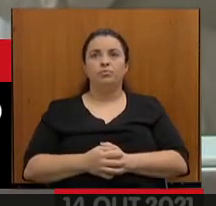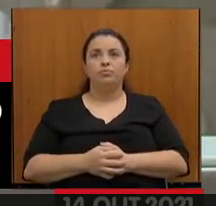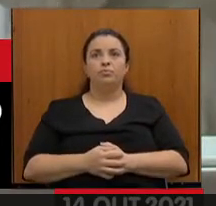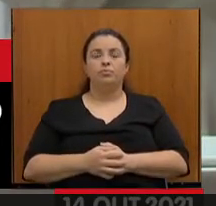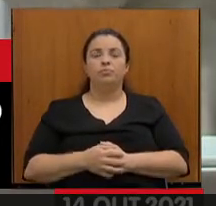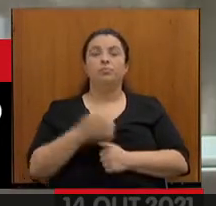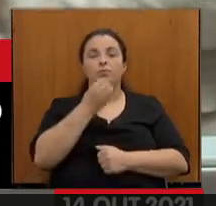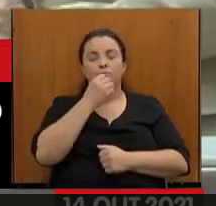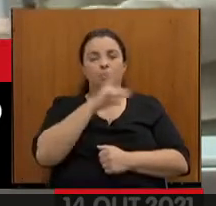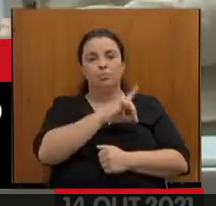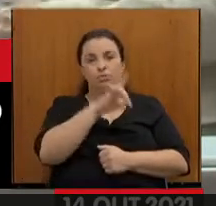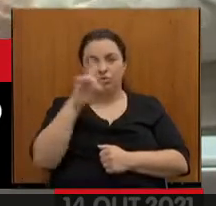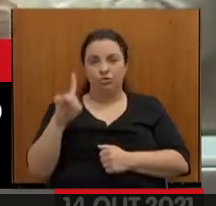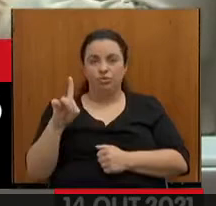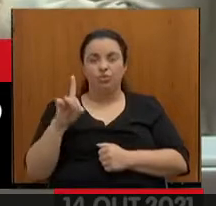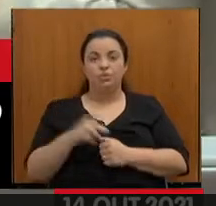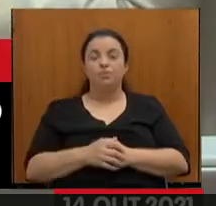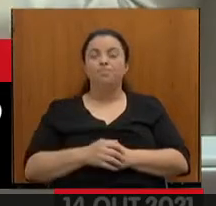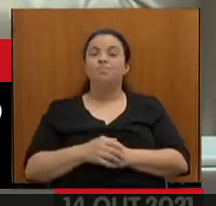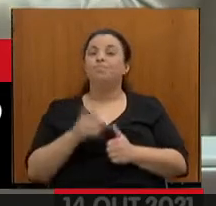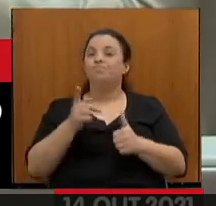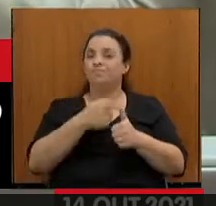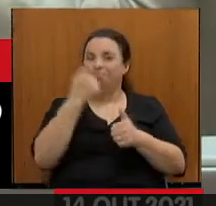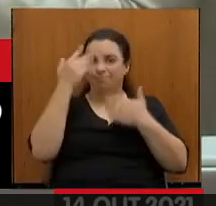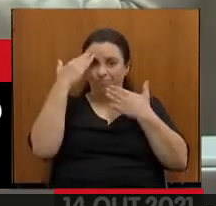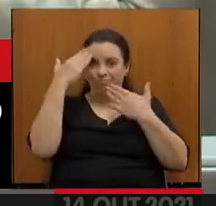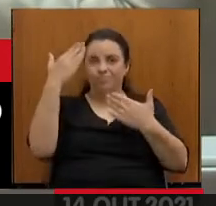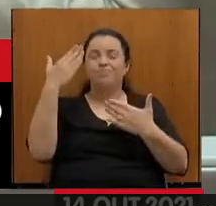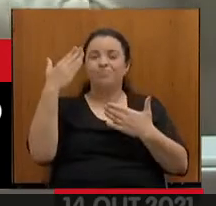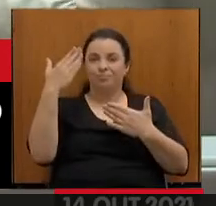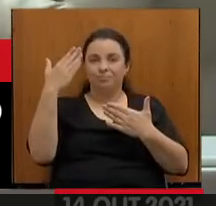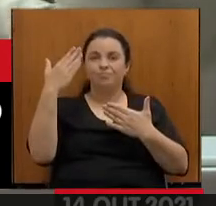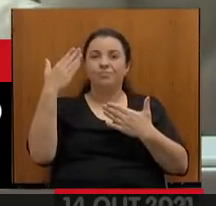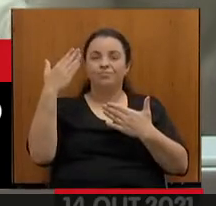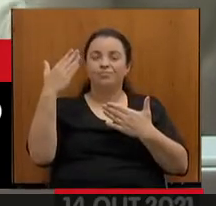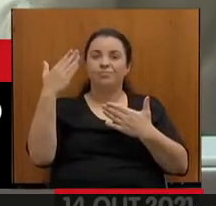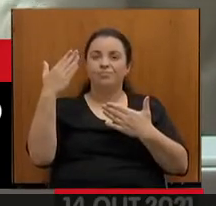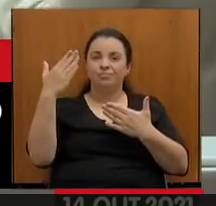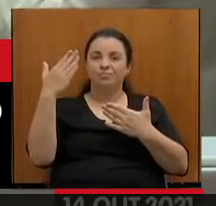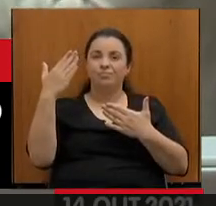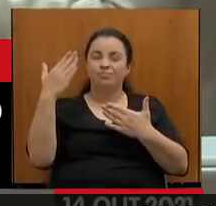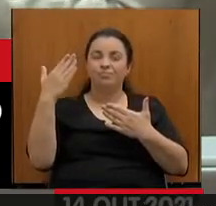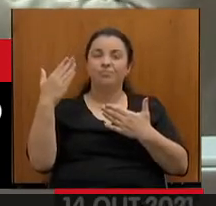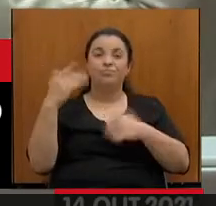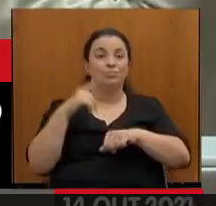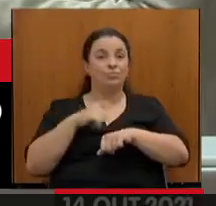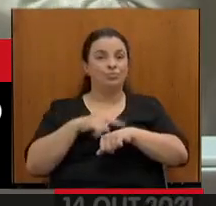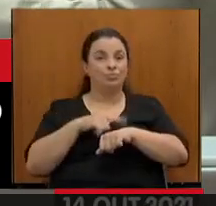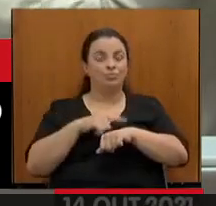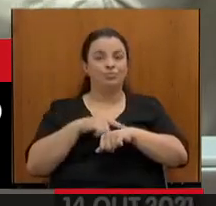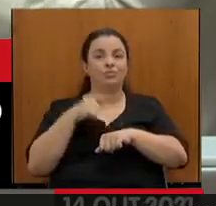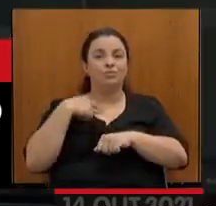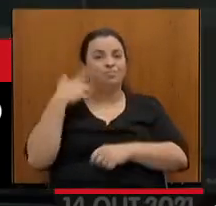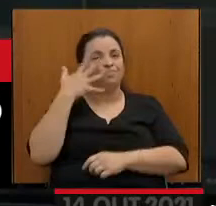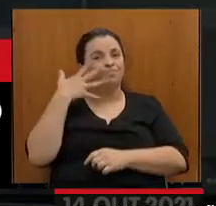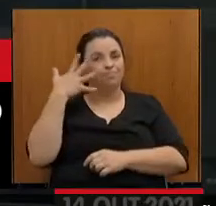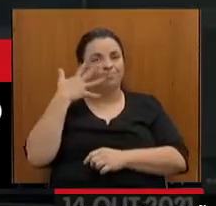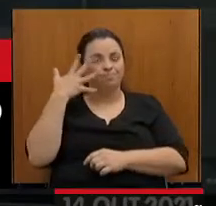Bom dia. Primeiro, eu queria agradecer a oportunidade de estar aqui falando sobre uma coisa que, na